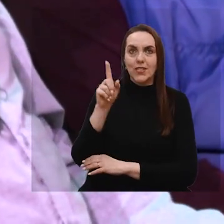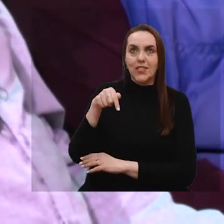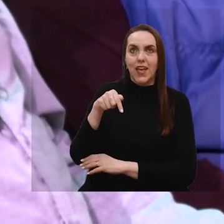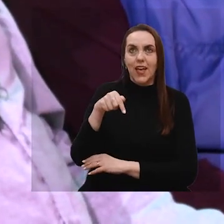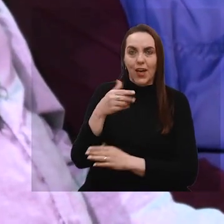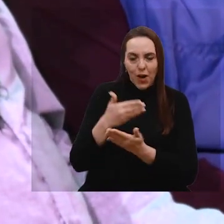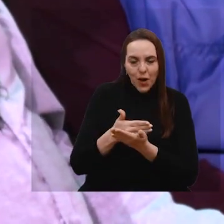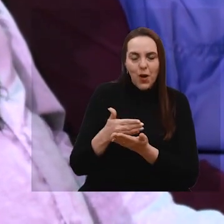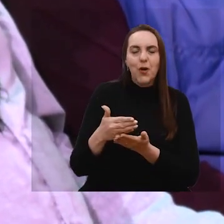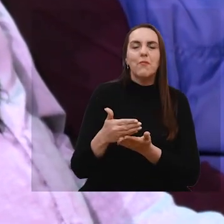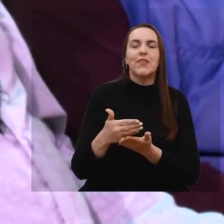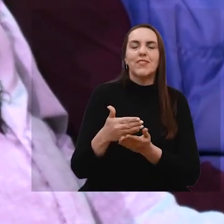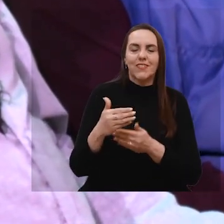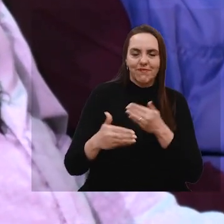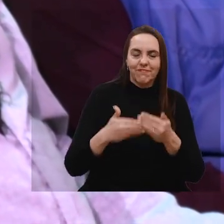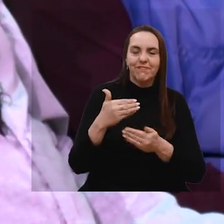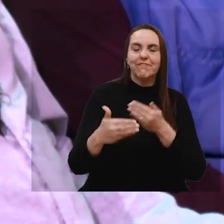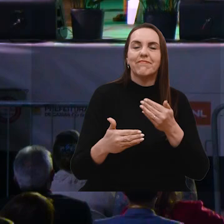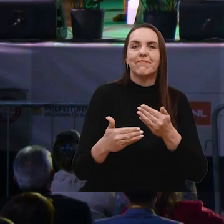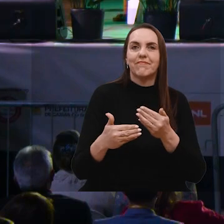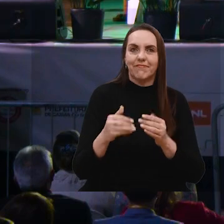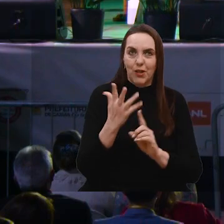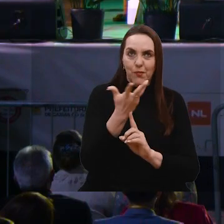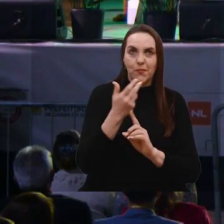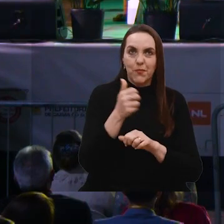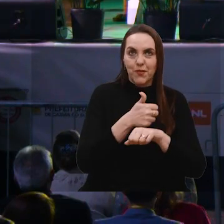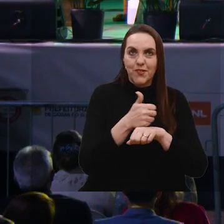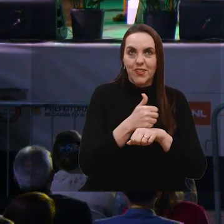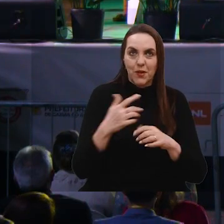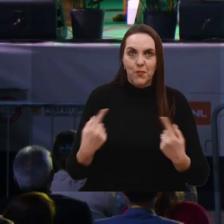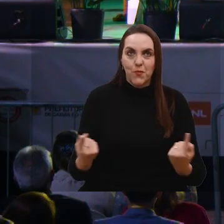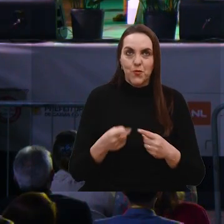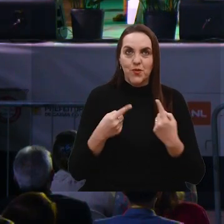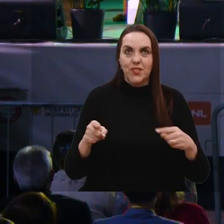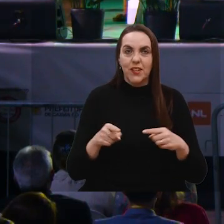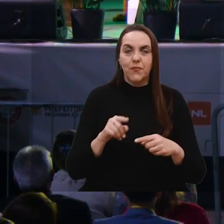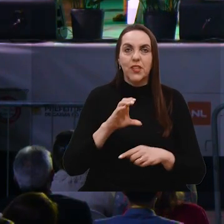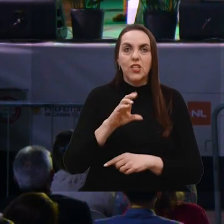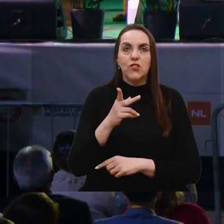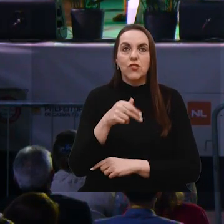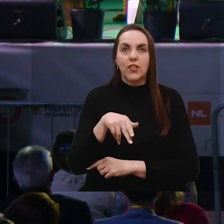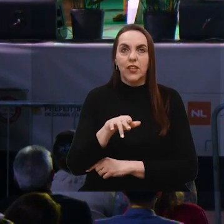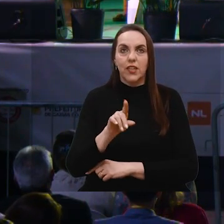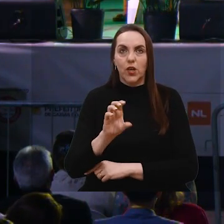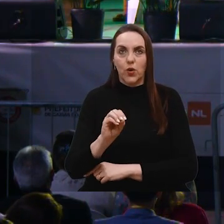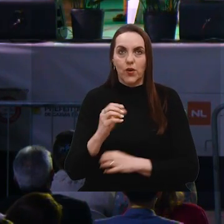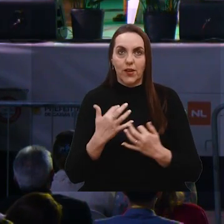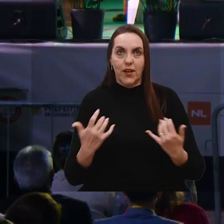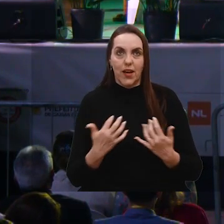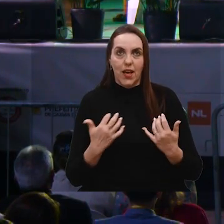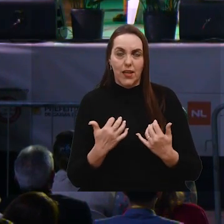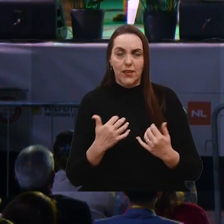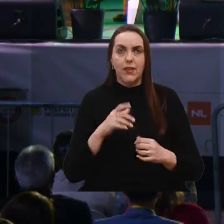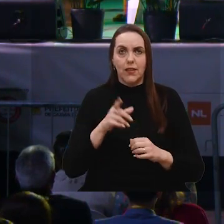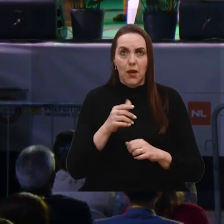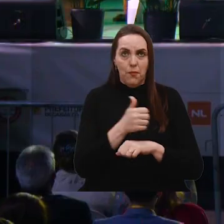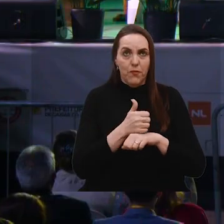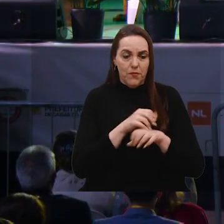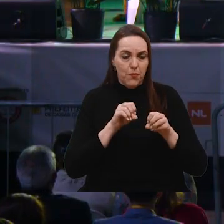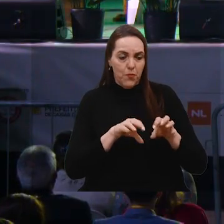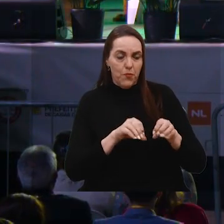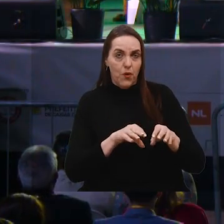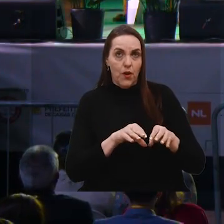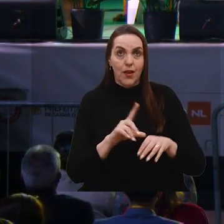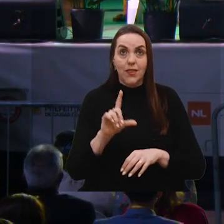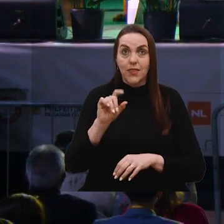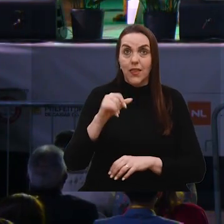do pai, seu José Boeira, deu os primeiros passos na carreira musical. Teve o Chiquinho da gaita como primeiro professor e aos 10 anos